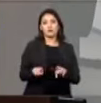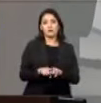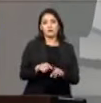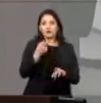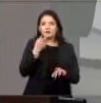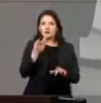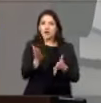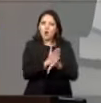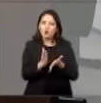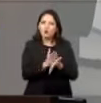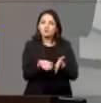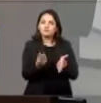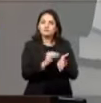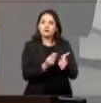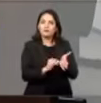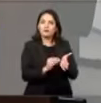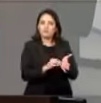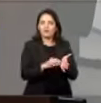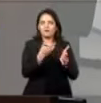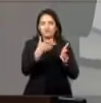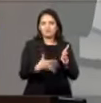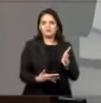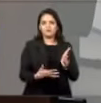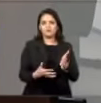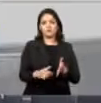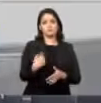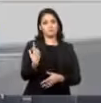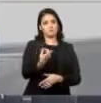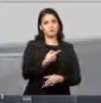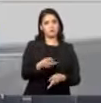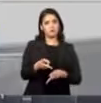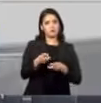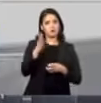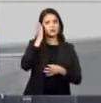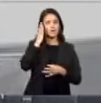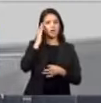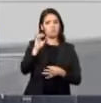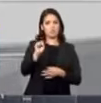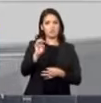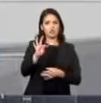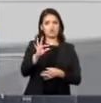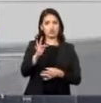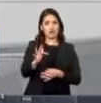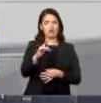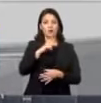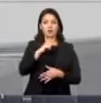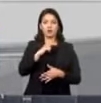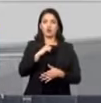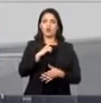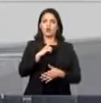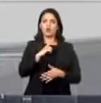algumas. Como entendemos que o Supremo tem um papel